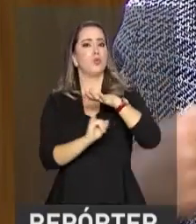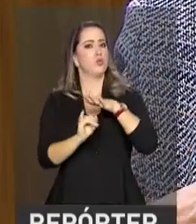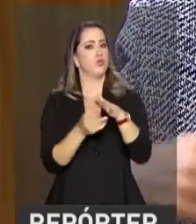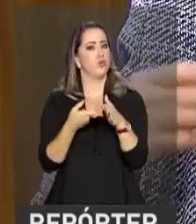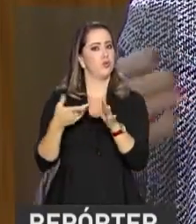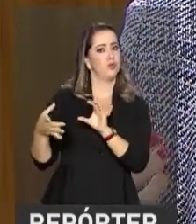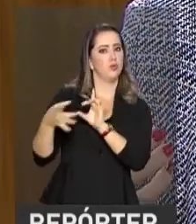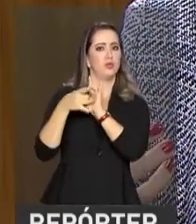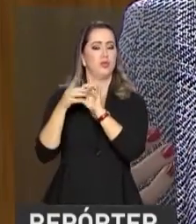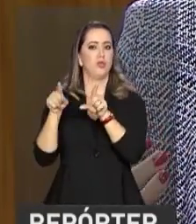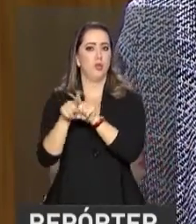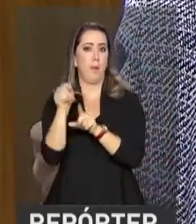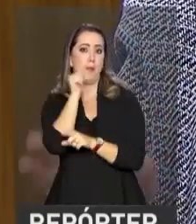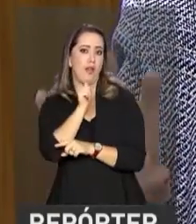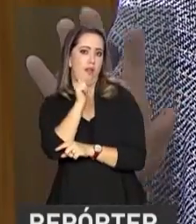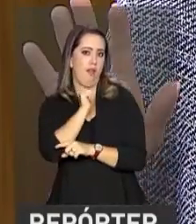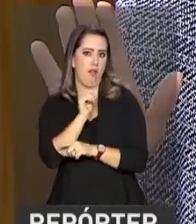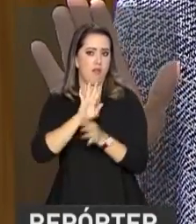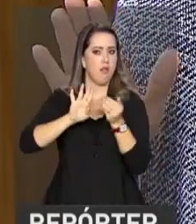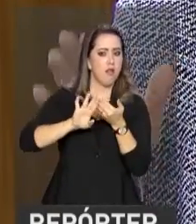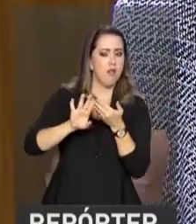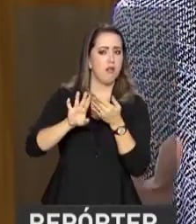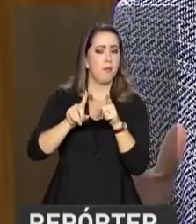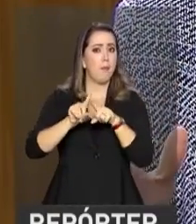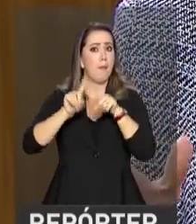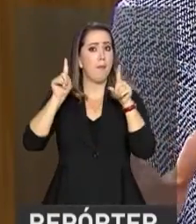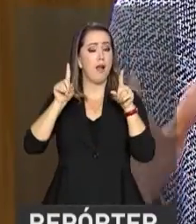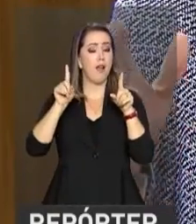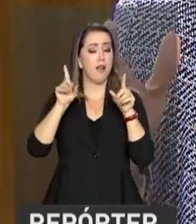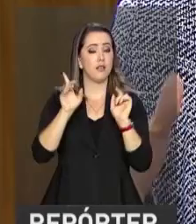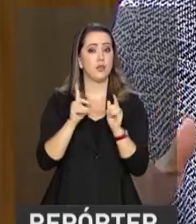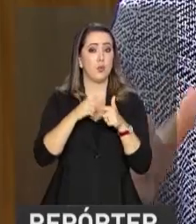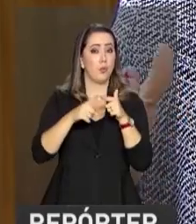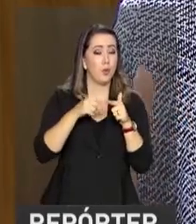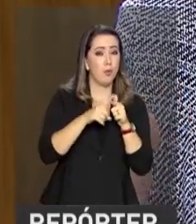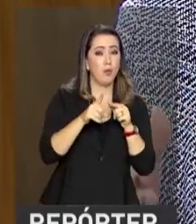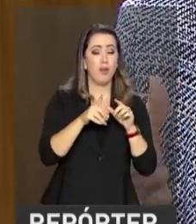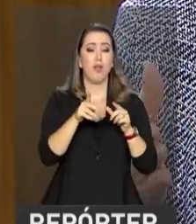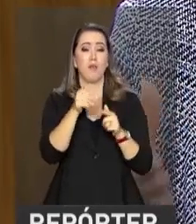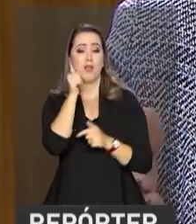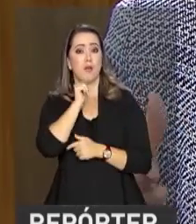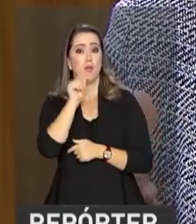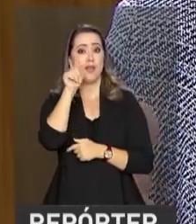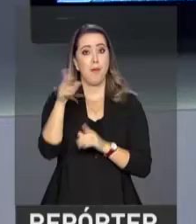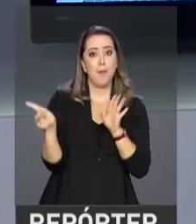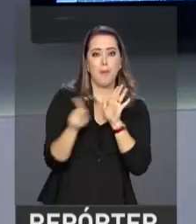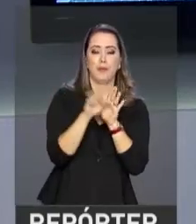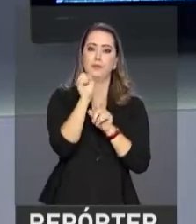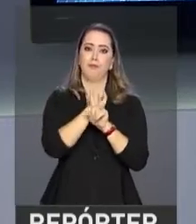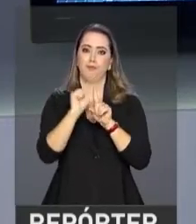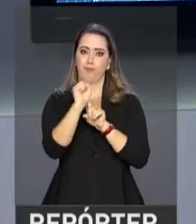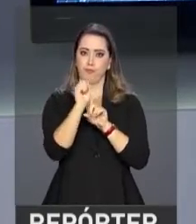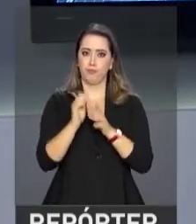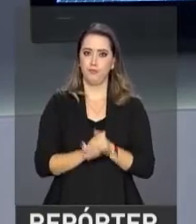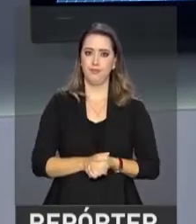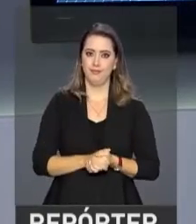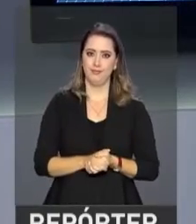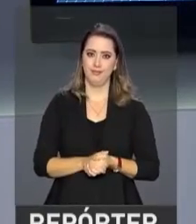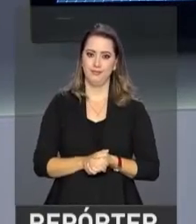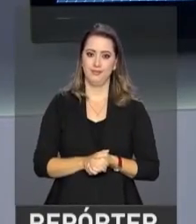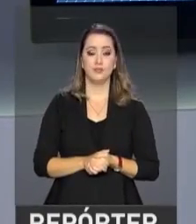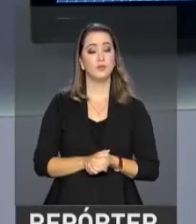vinculados à questão da mulher ou seja a questão da mulher é uma questão da sociedade as bacias